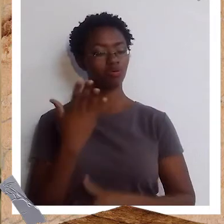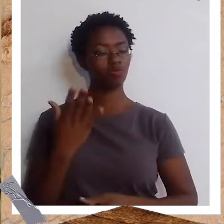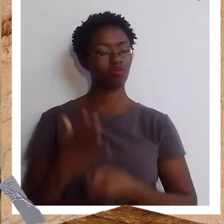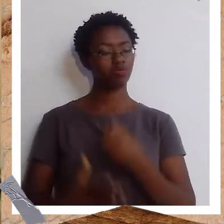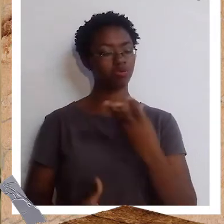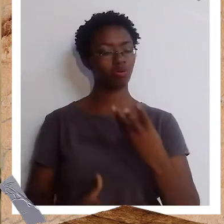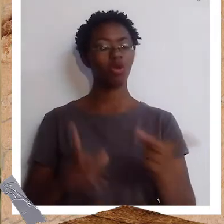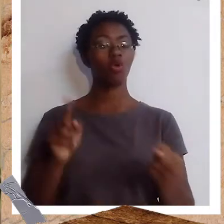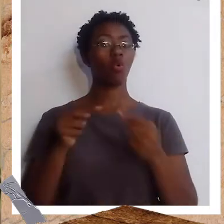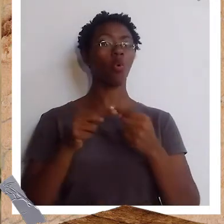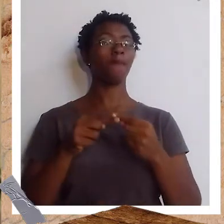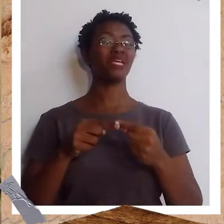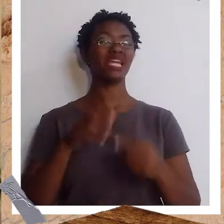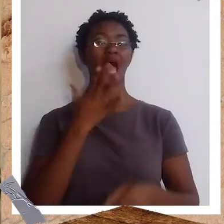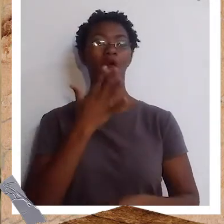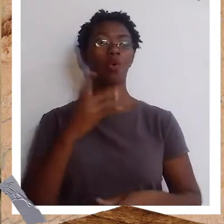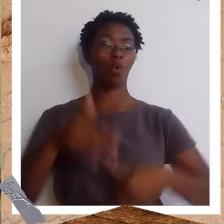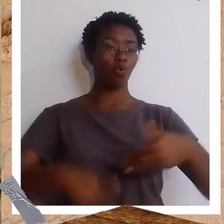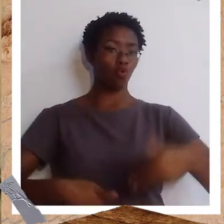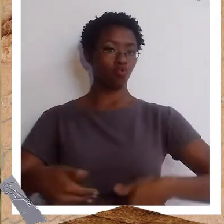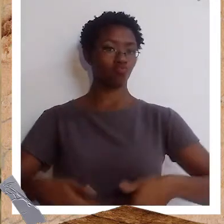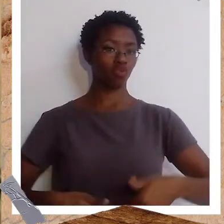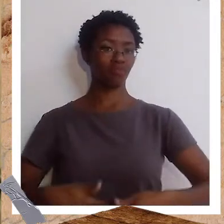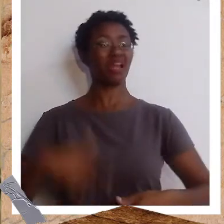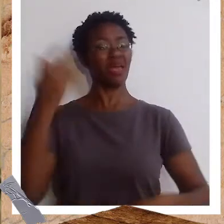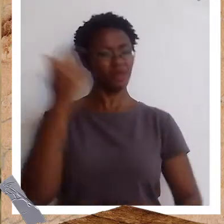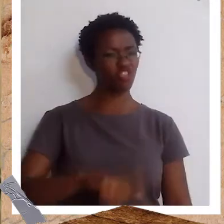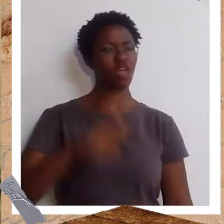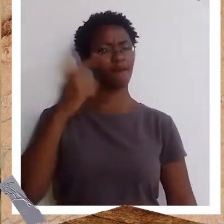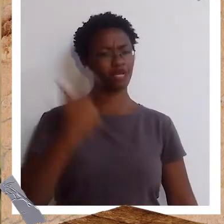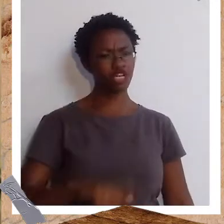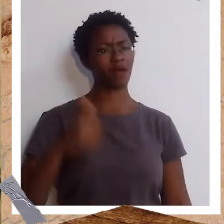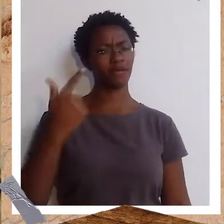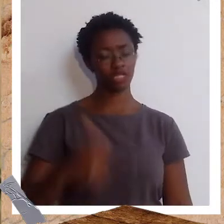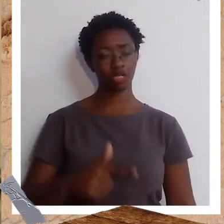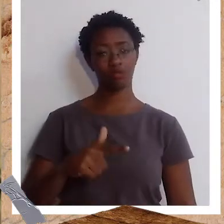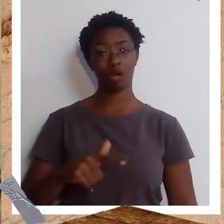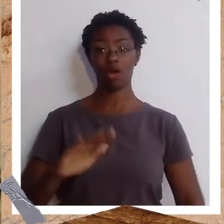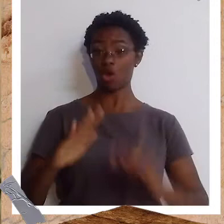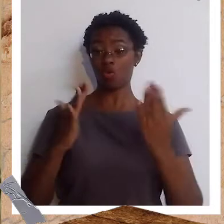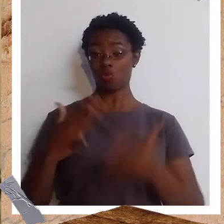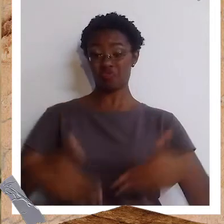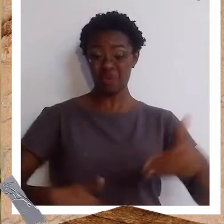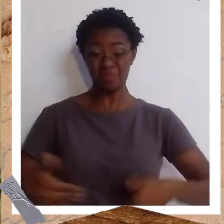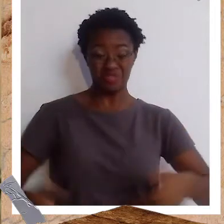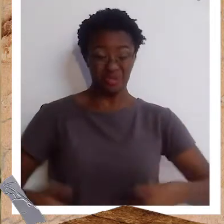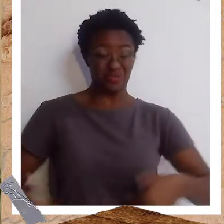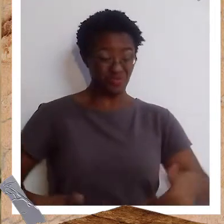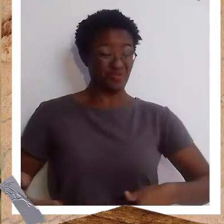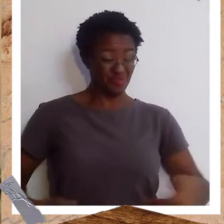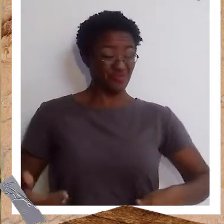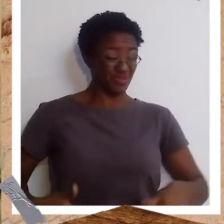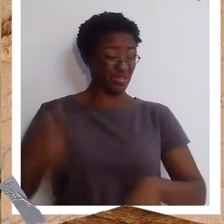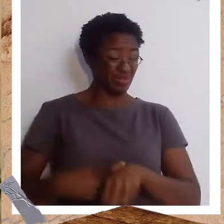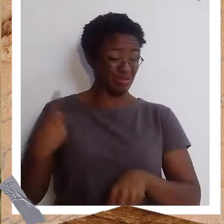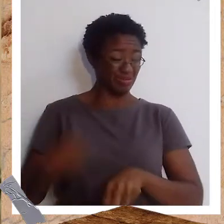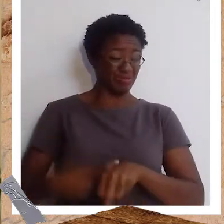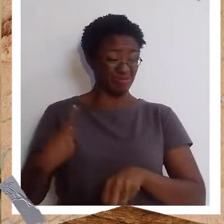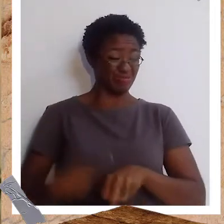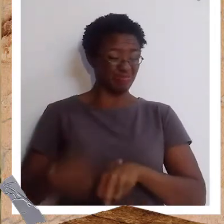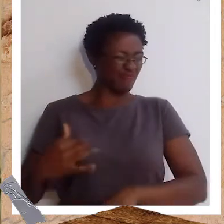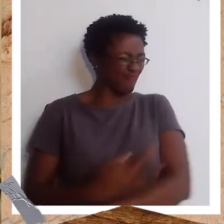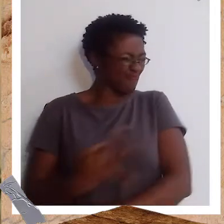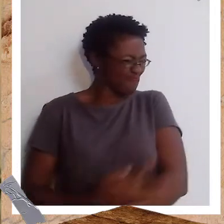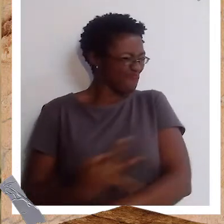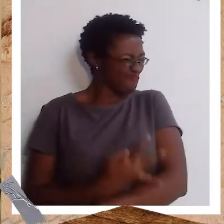da fome. Carolina fala repetidas vezes que no momento em que ela está com bastante fome, que a fome chega e a fome chega